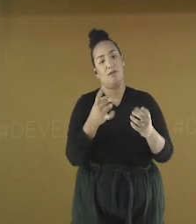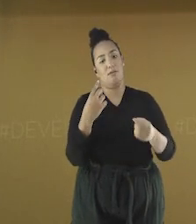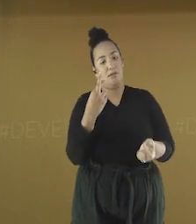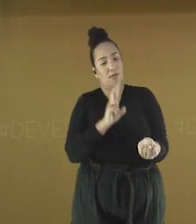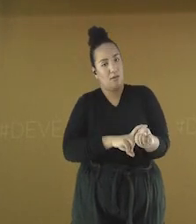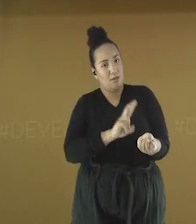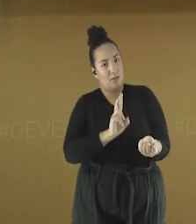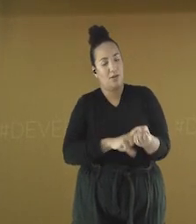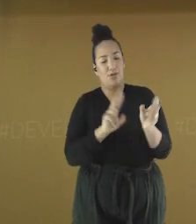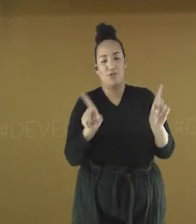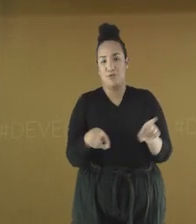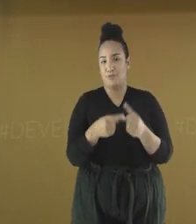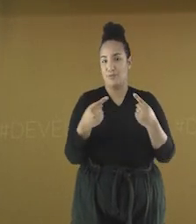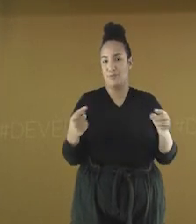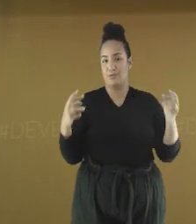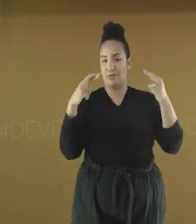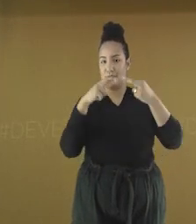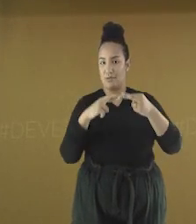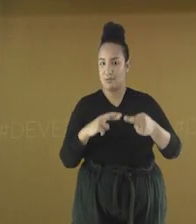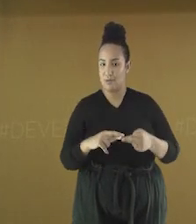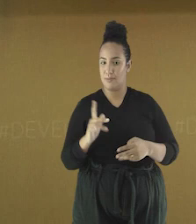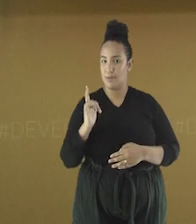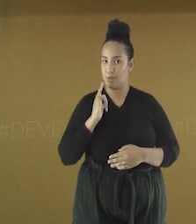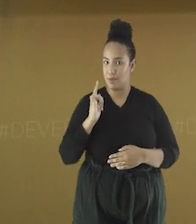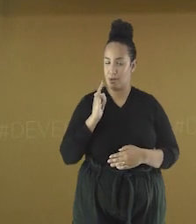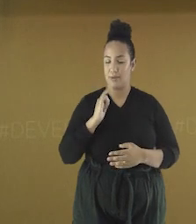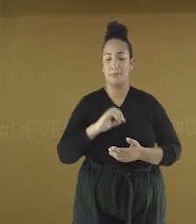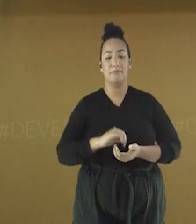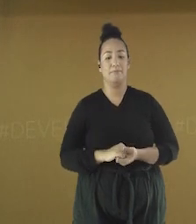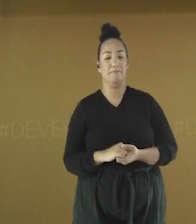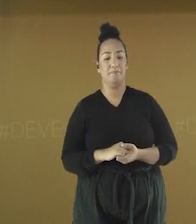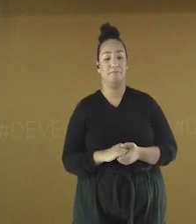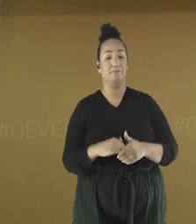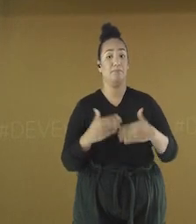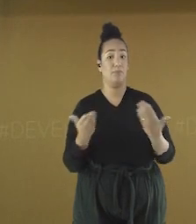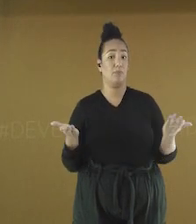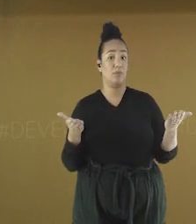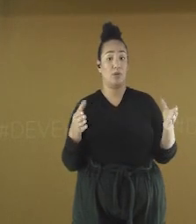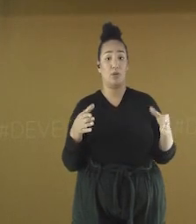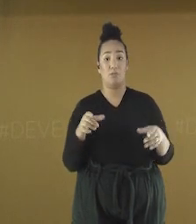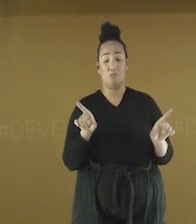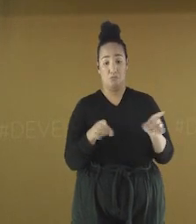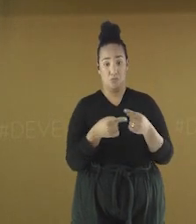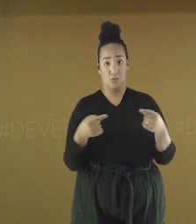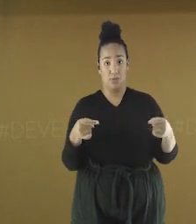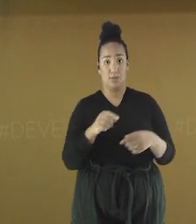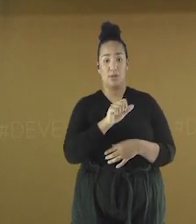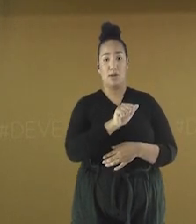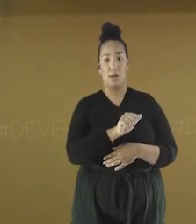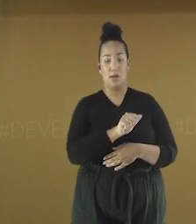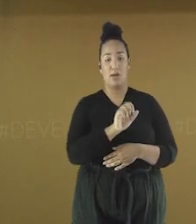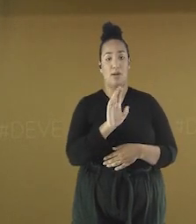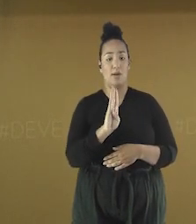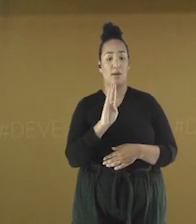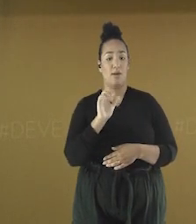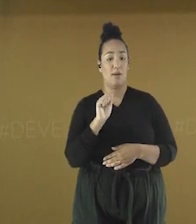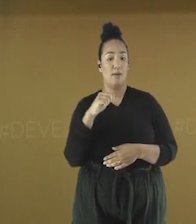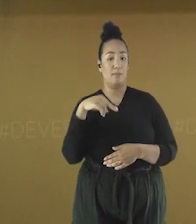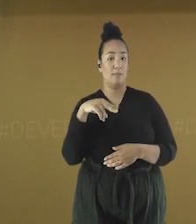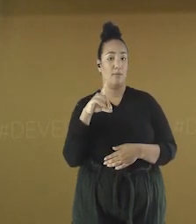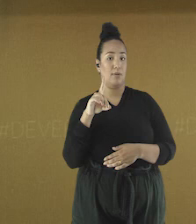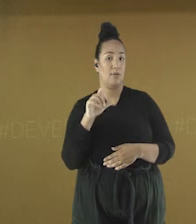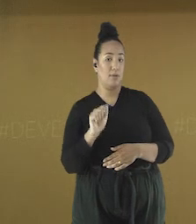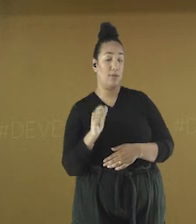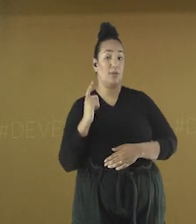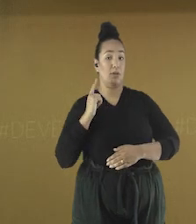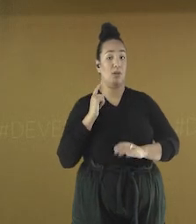e musicalidade através das rimas. Na música A Banda, do Chico Buarque, ocorre